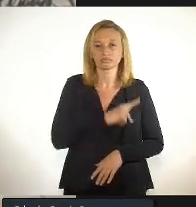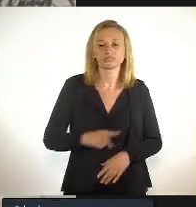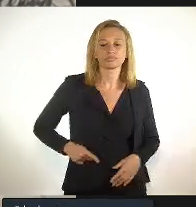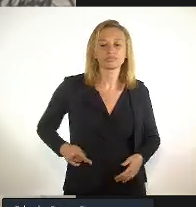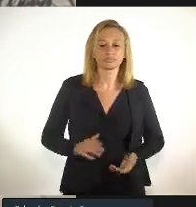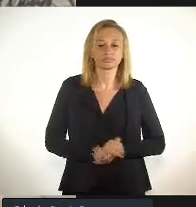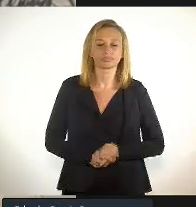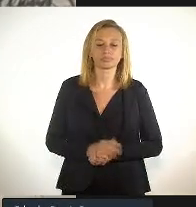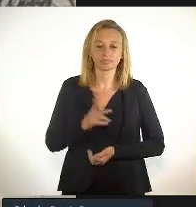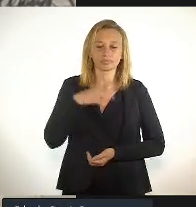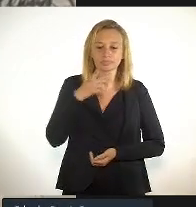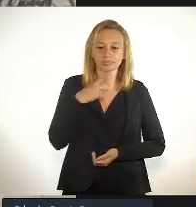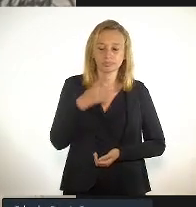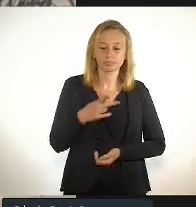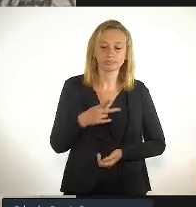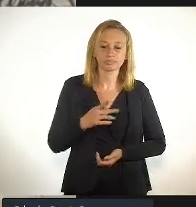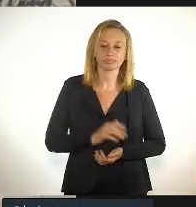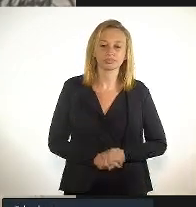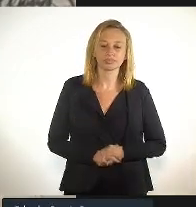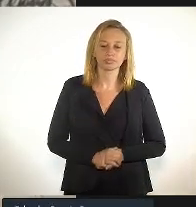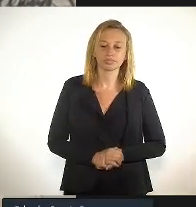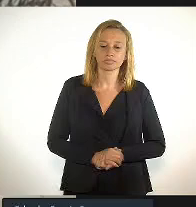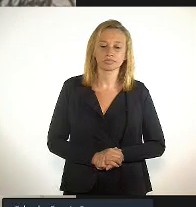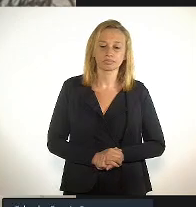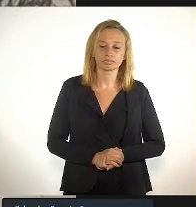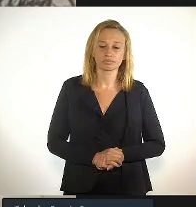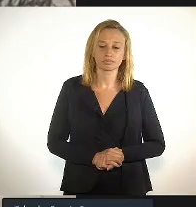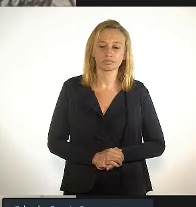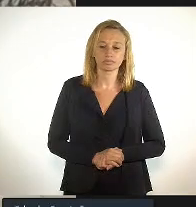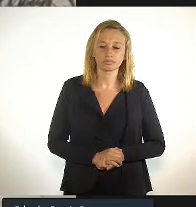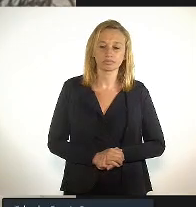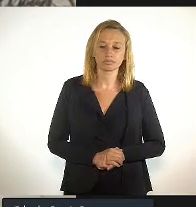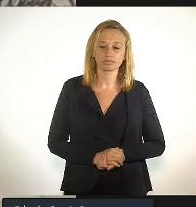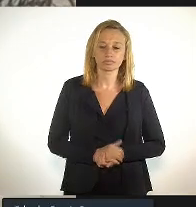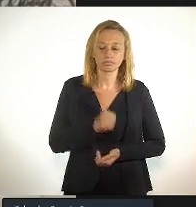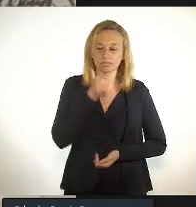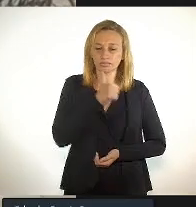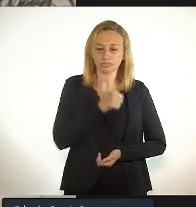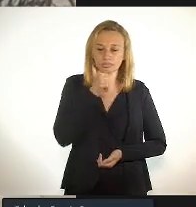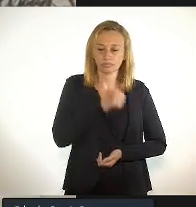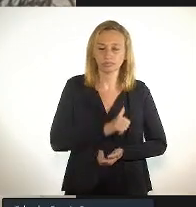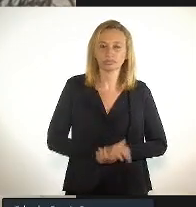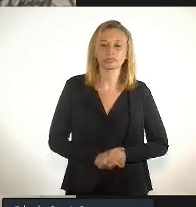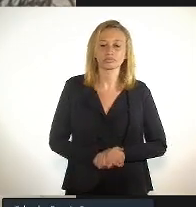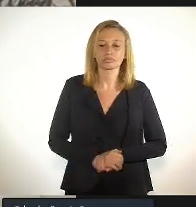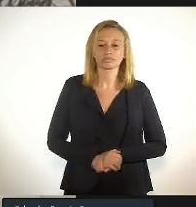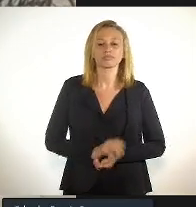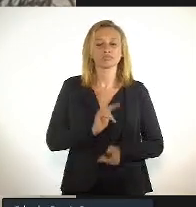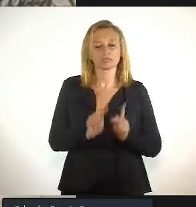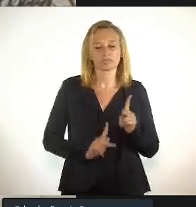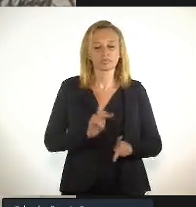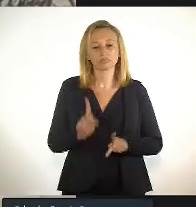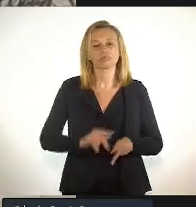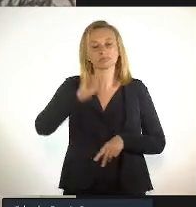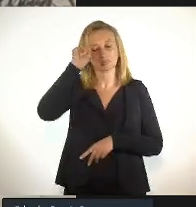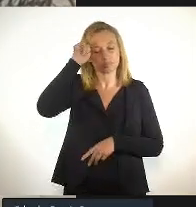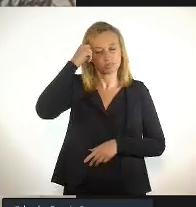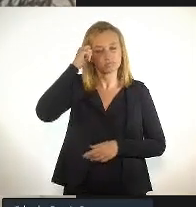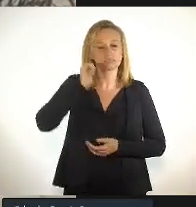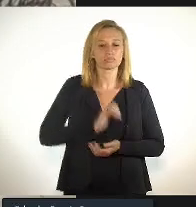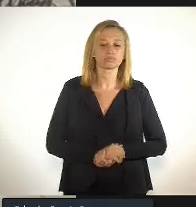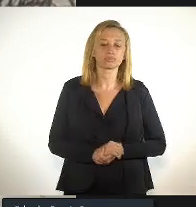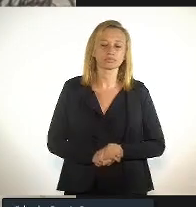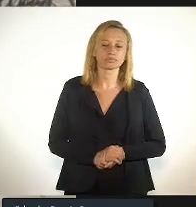presidente, falar que o levante das mulheres, o levante da população preta é